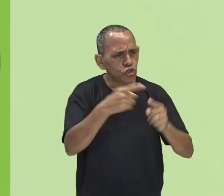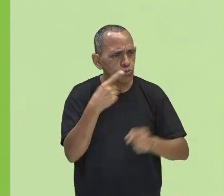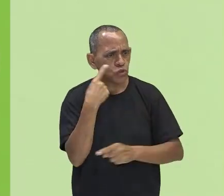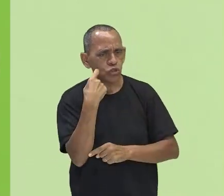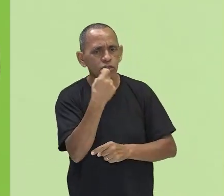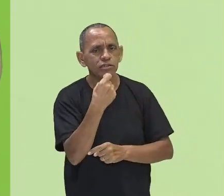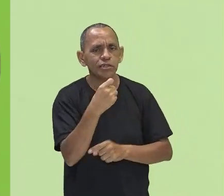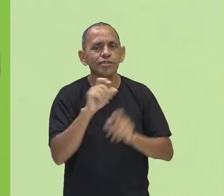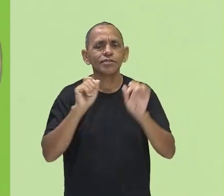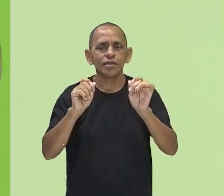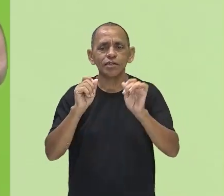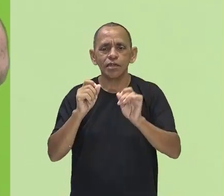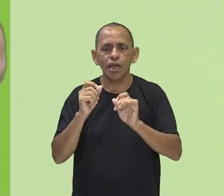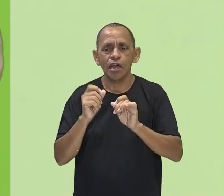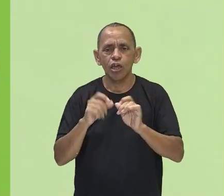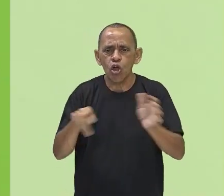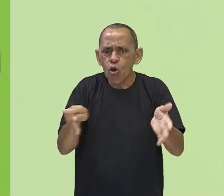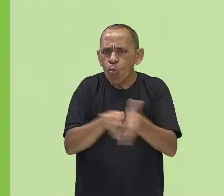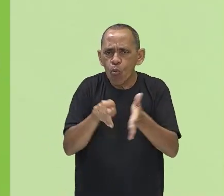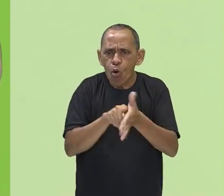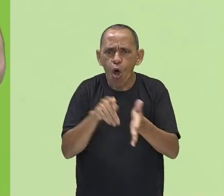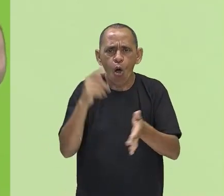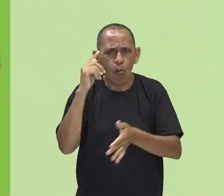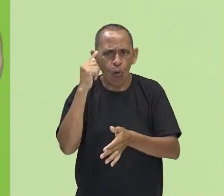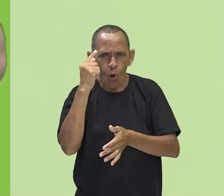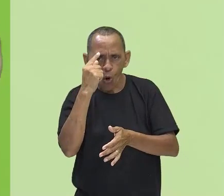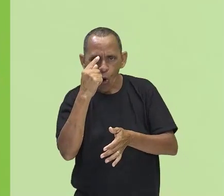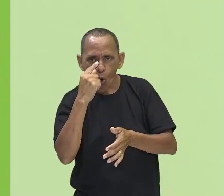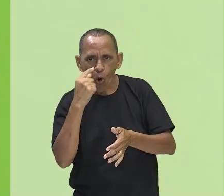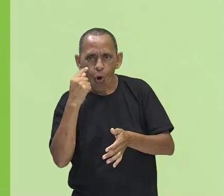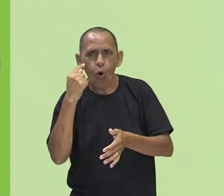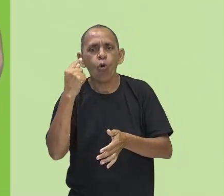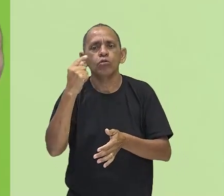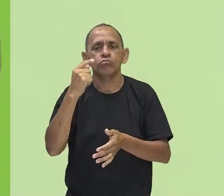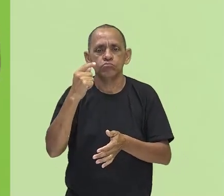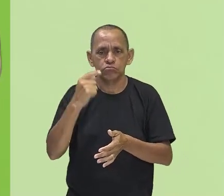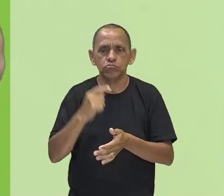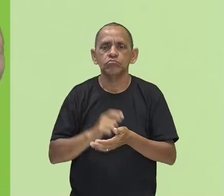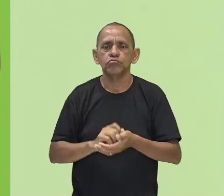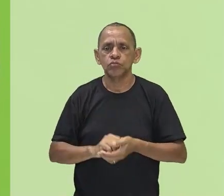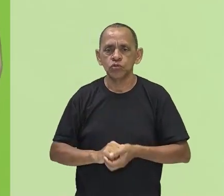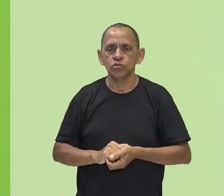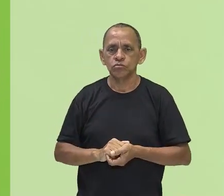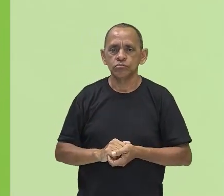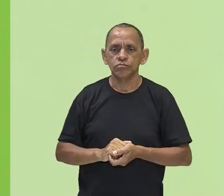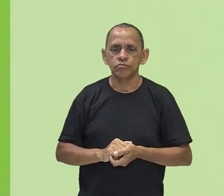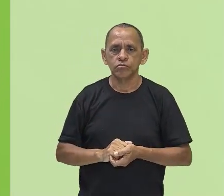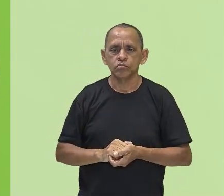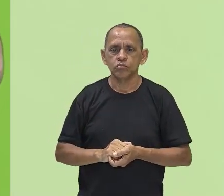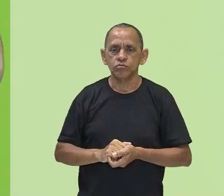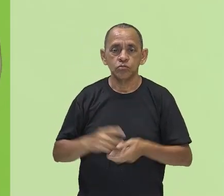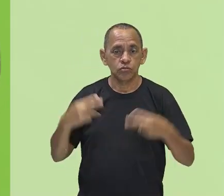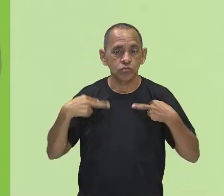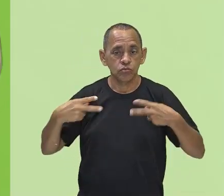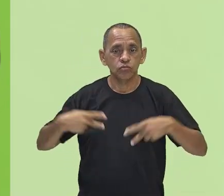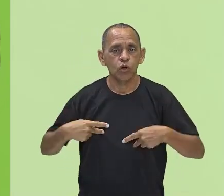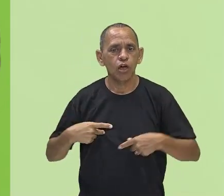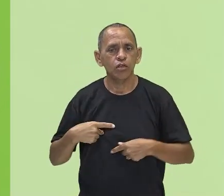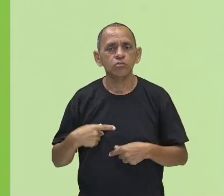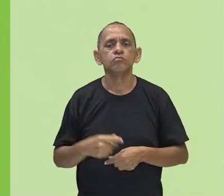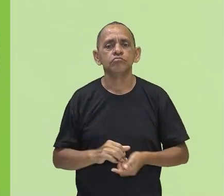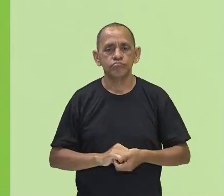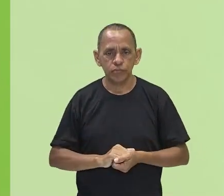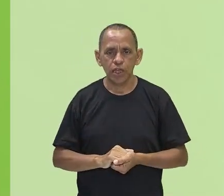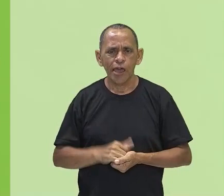o olho humano, não é? Esse olho, que é um presente da evolução, ele enxerga de determinada maneira. Ele tem todo